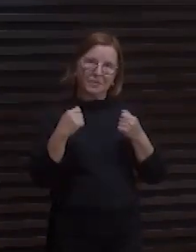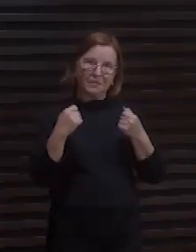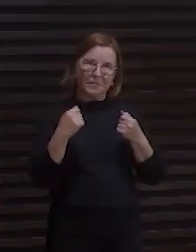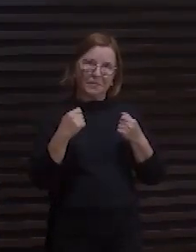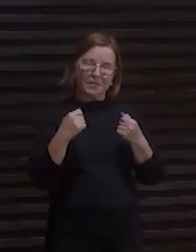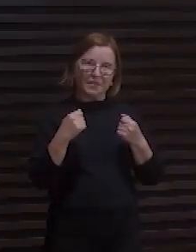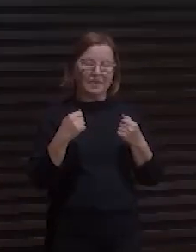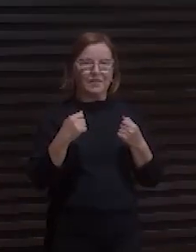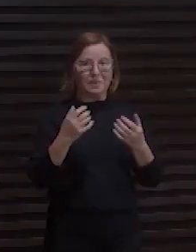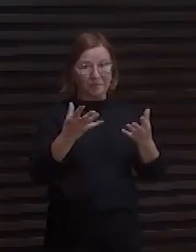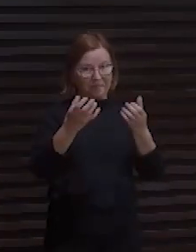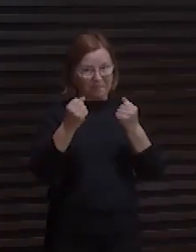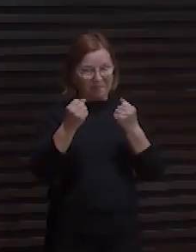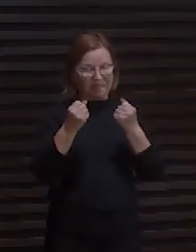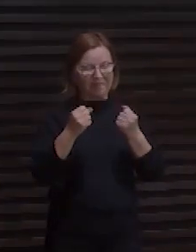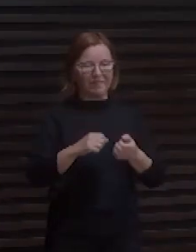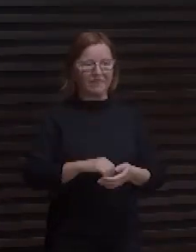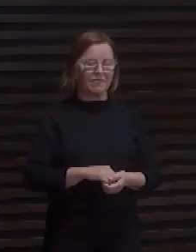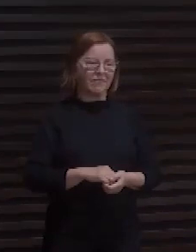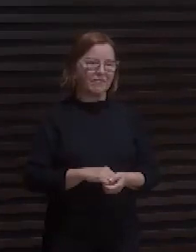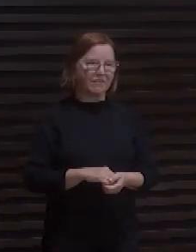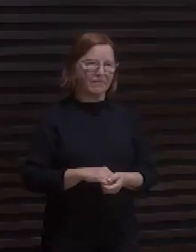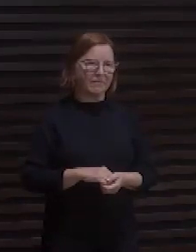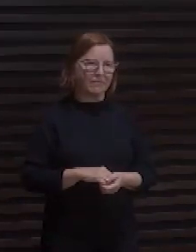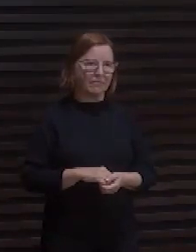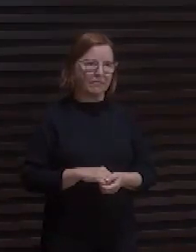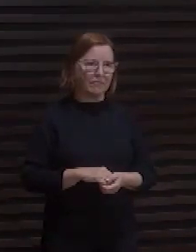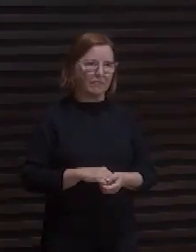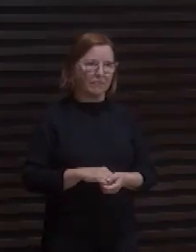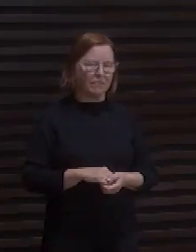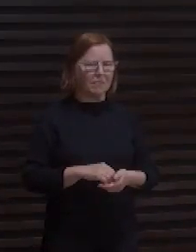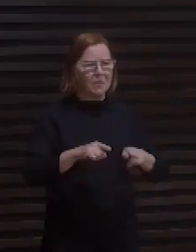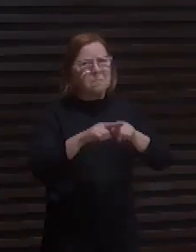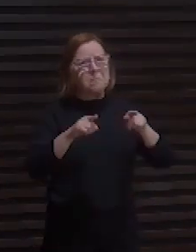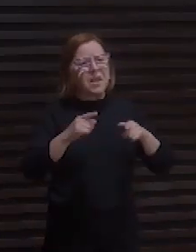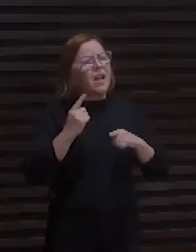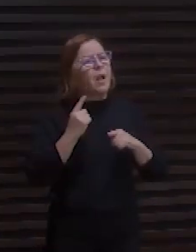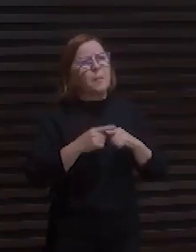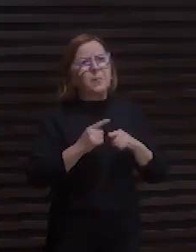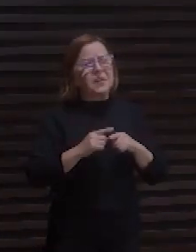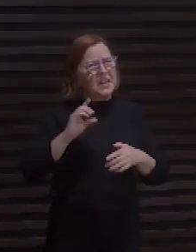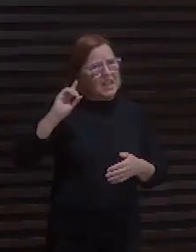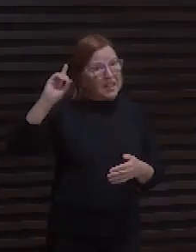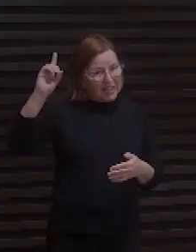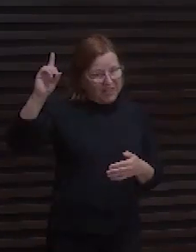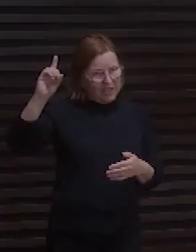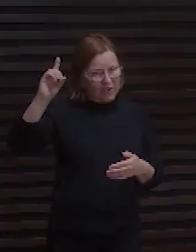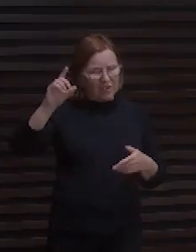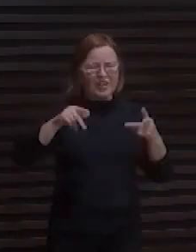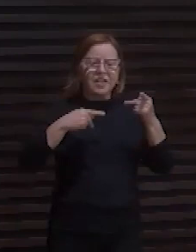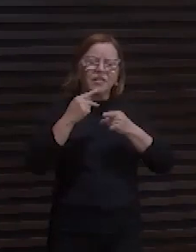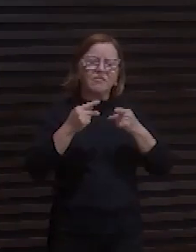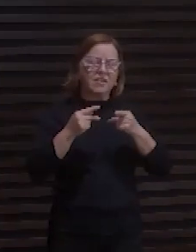nossas vidas. Se não, por que razão Deus estaria falando? Por que